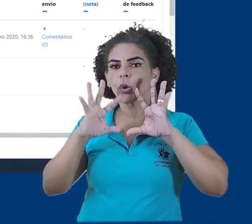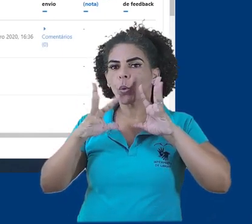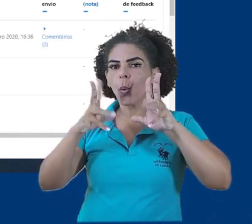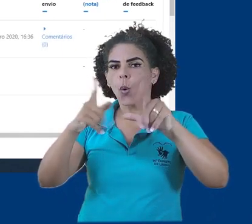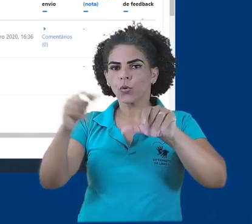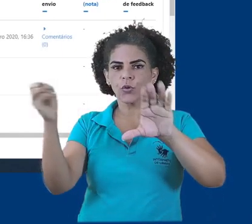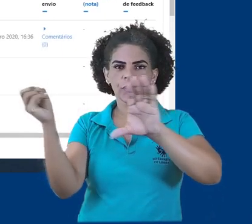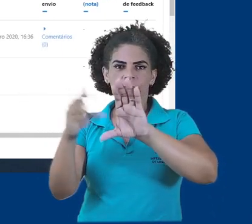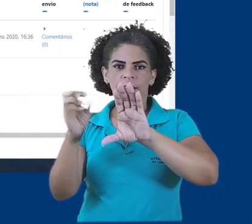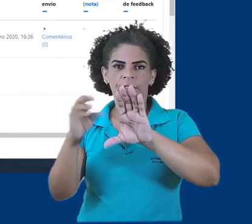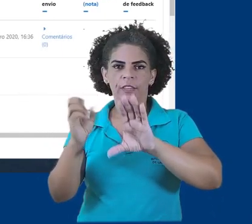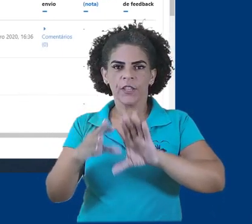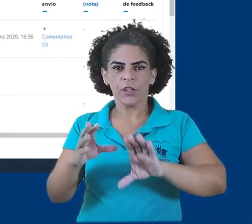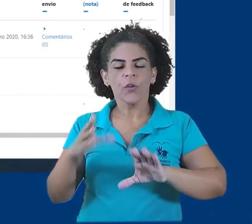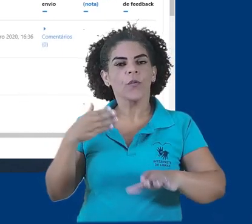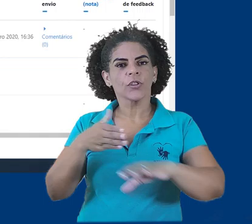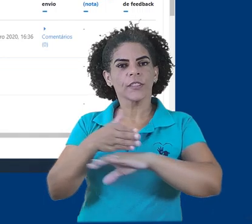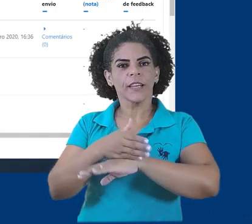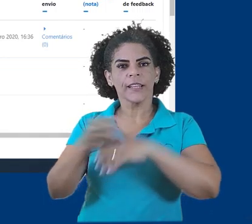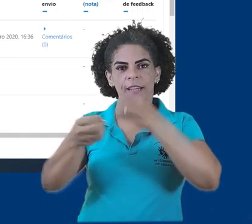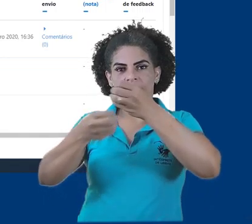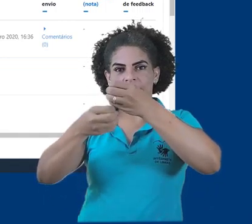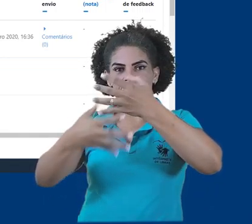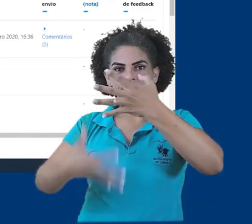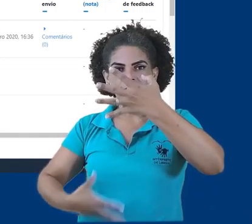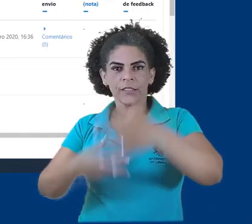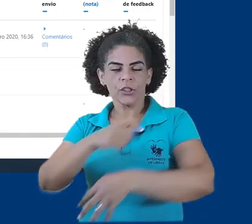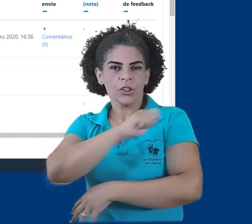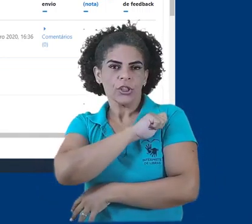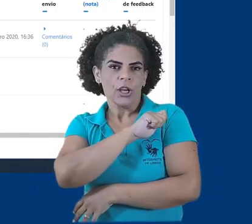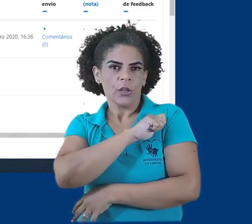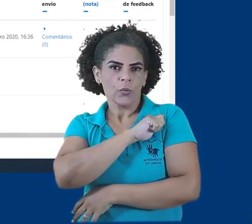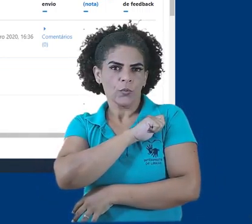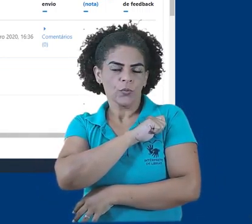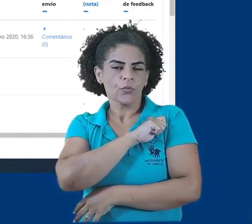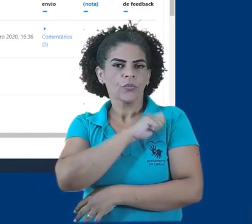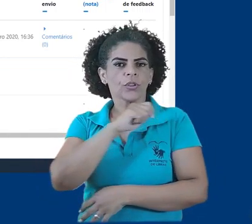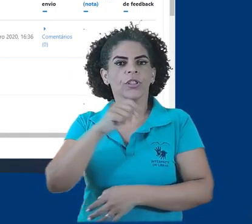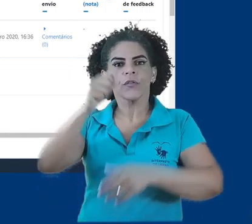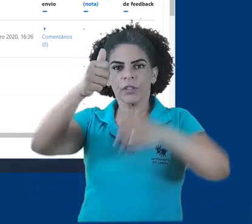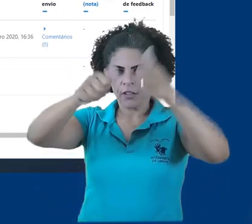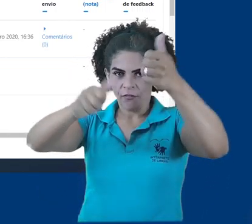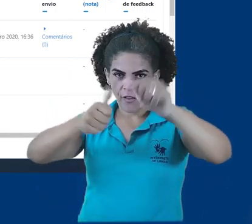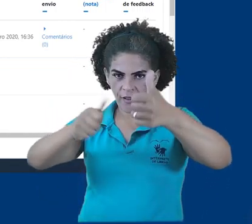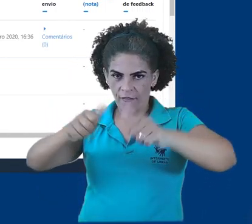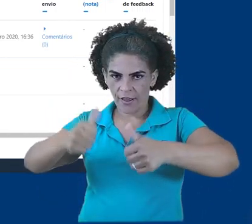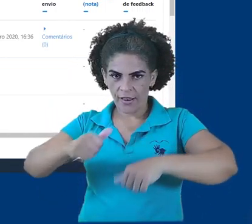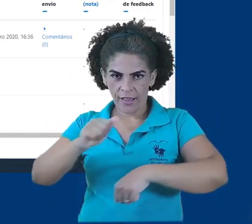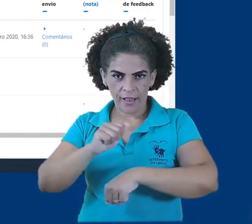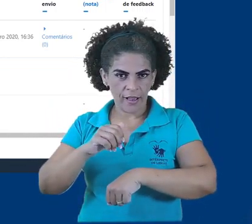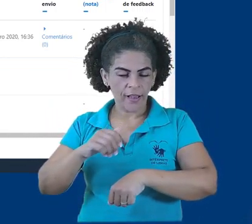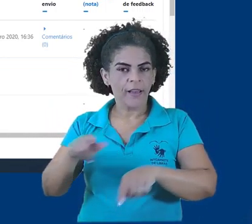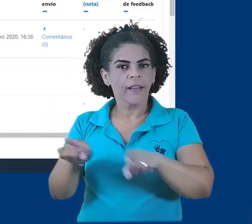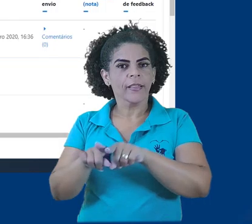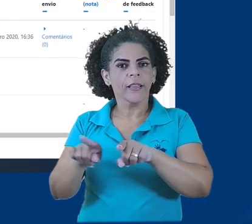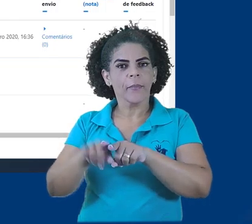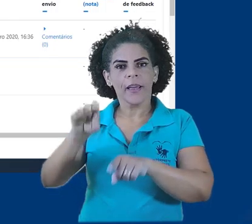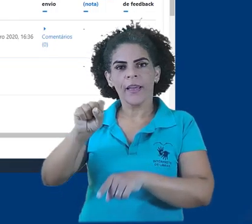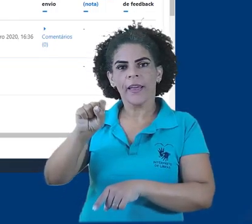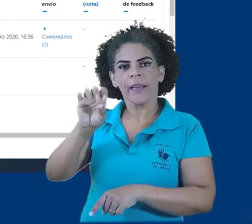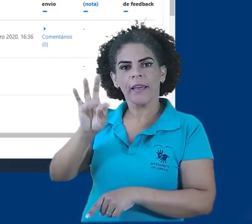os índios nós temos acessos a lista de estudantes que devem ser avaliados bem